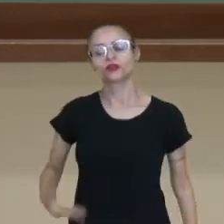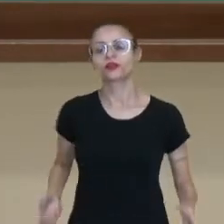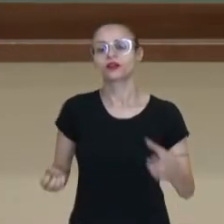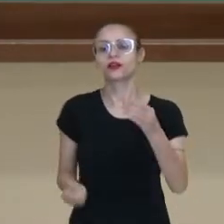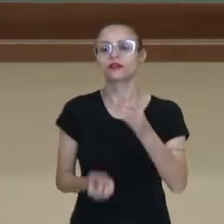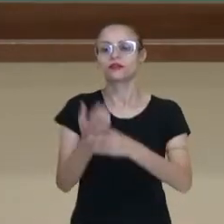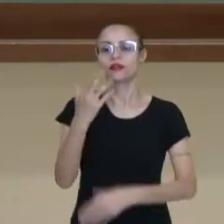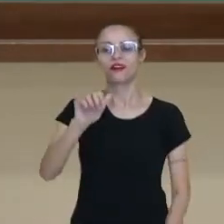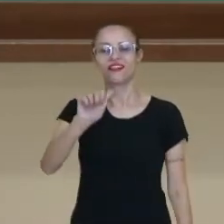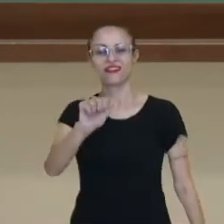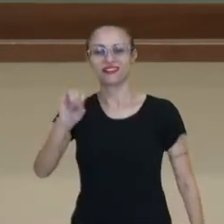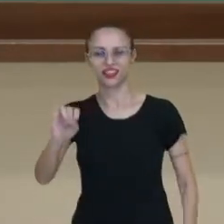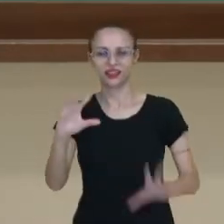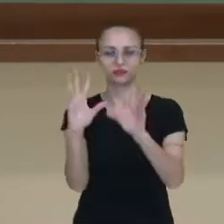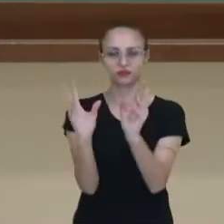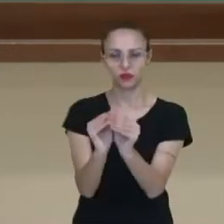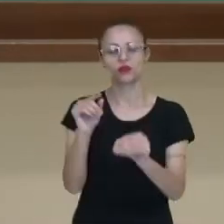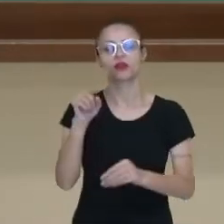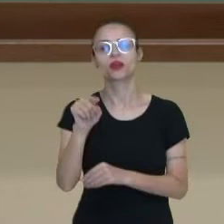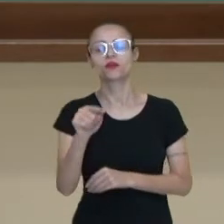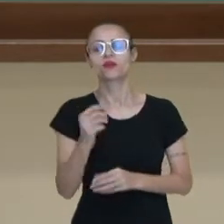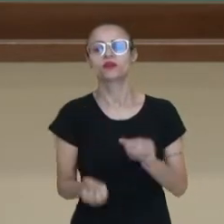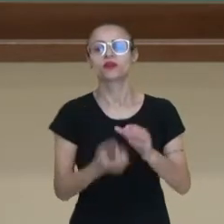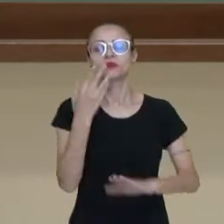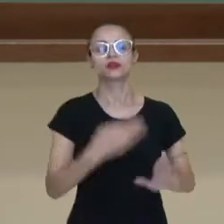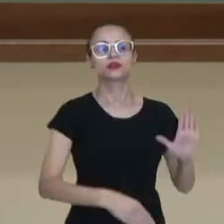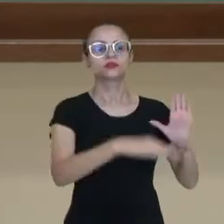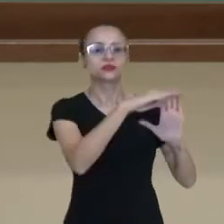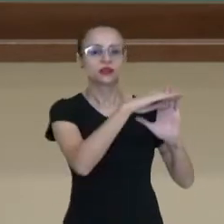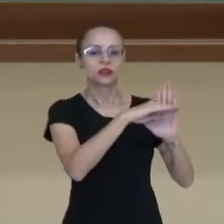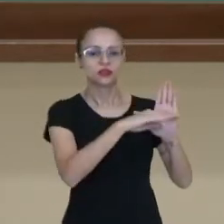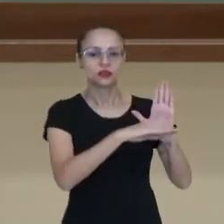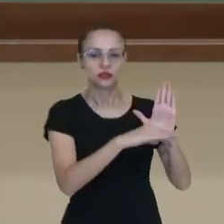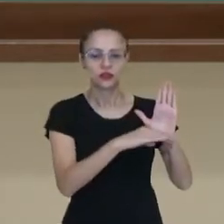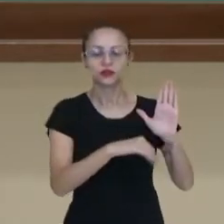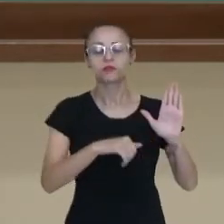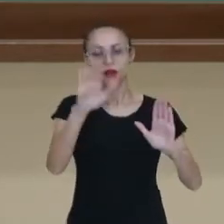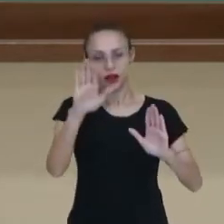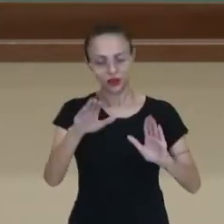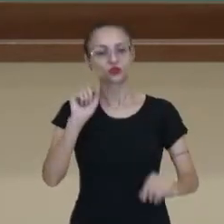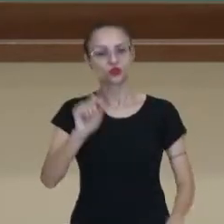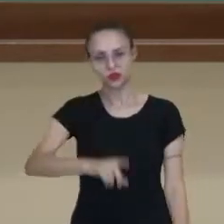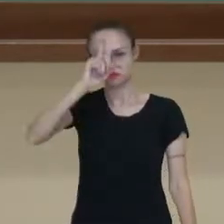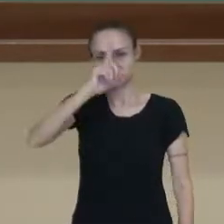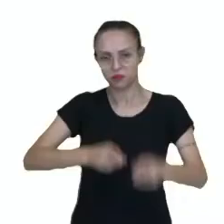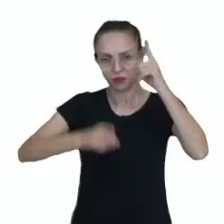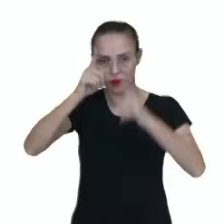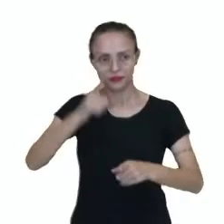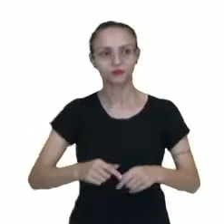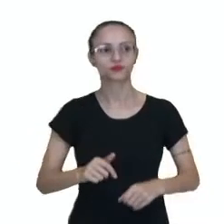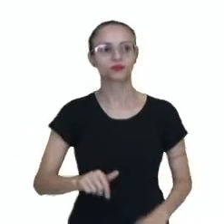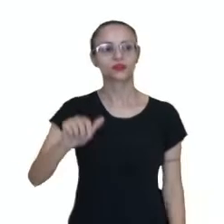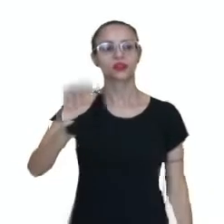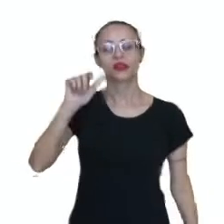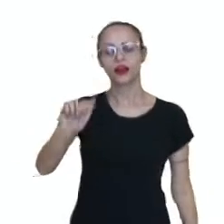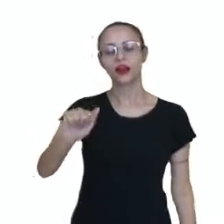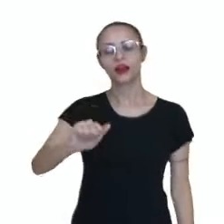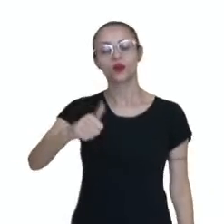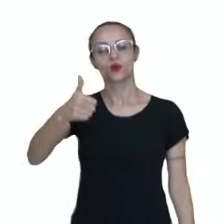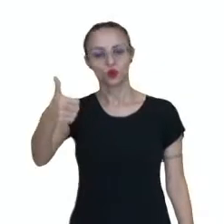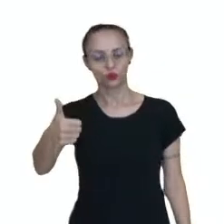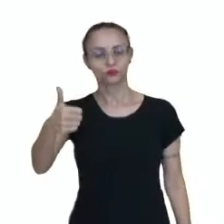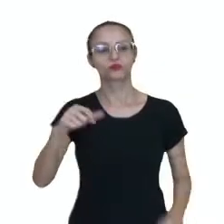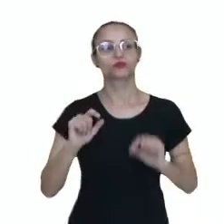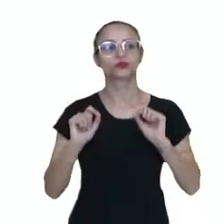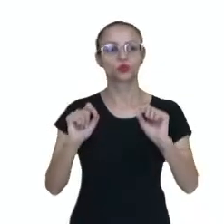primeiros atos institucionais que vão estabelecer aí cada vez mais um regime autoritário. O ato institucional número